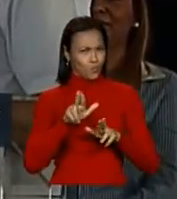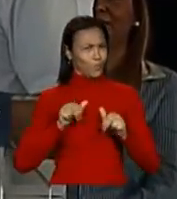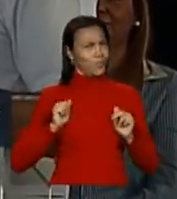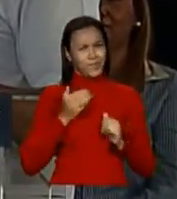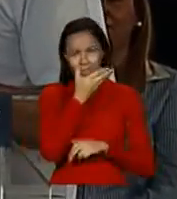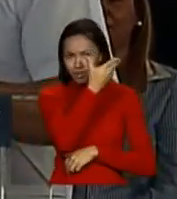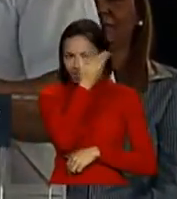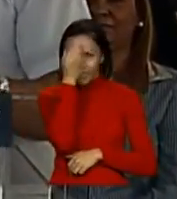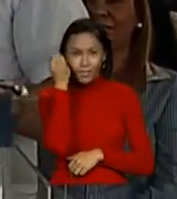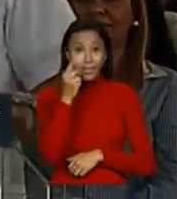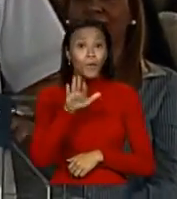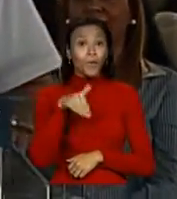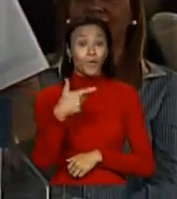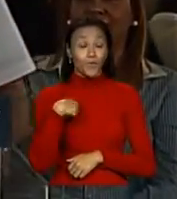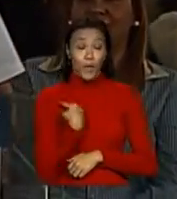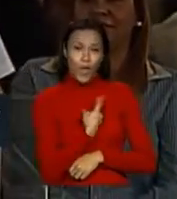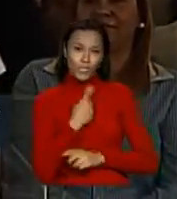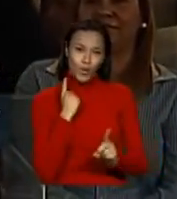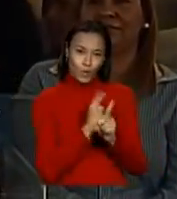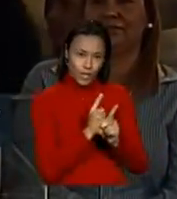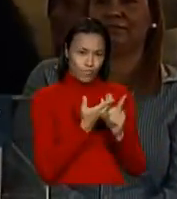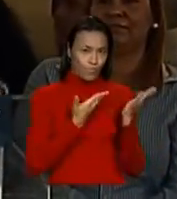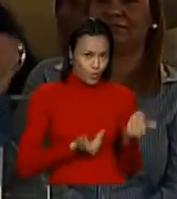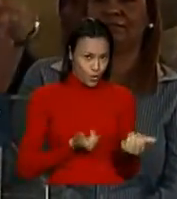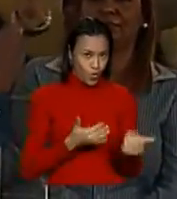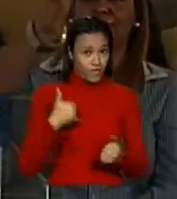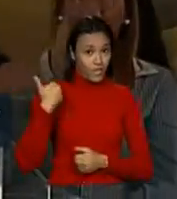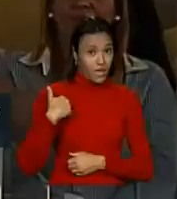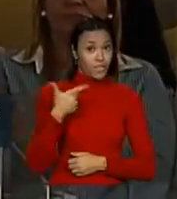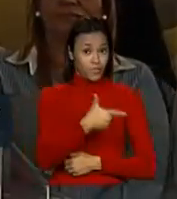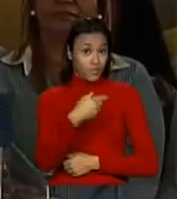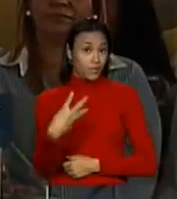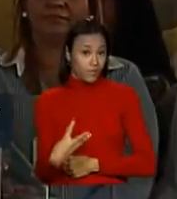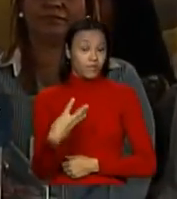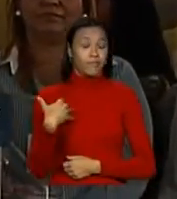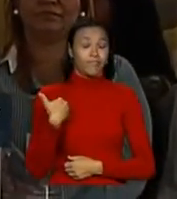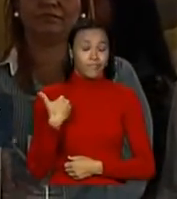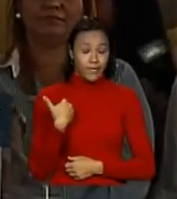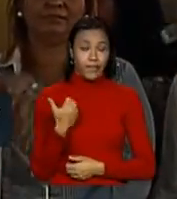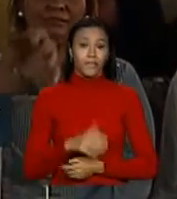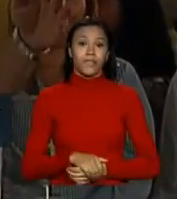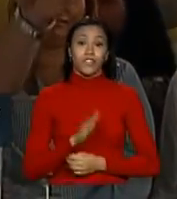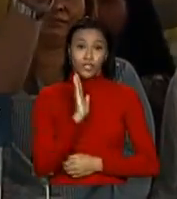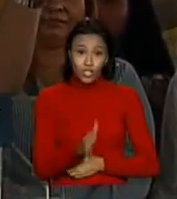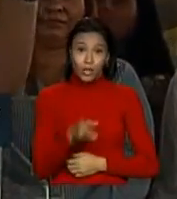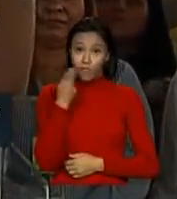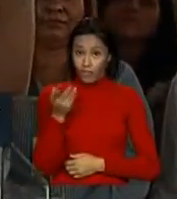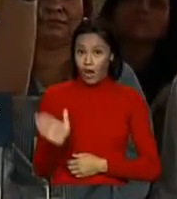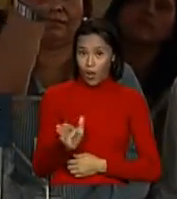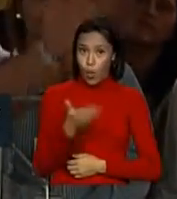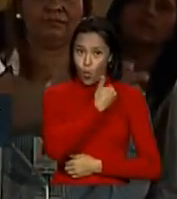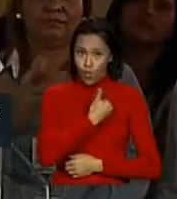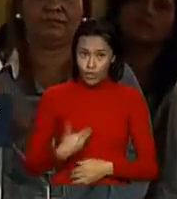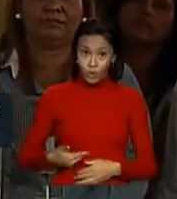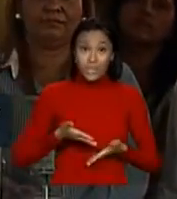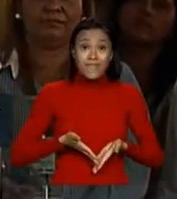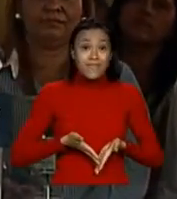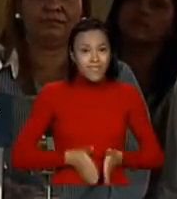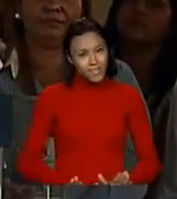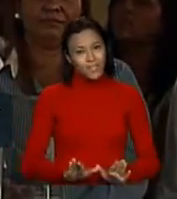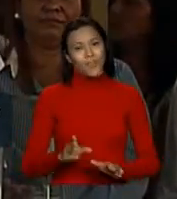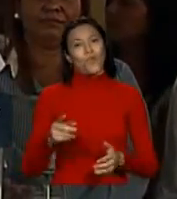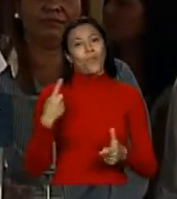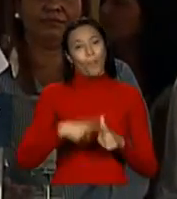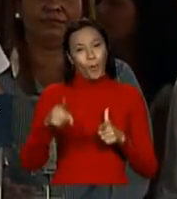quando a gente encontrou uma moça aqui que tem 23 anos de idade Como disse o governador que já nasceu com problema